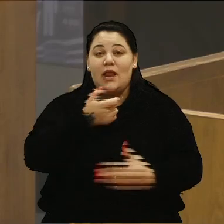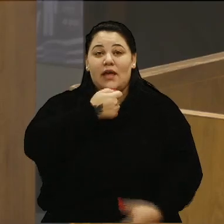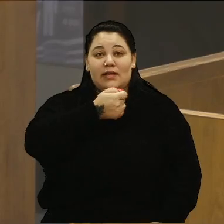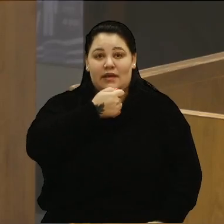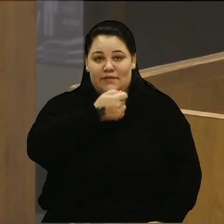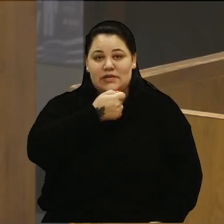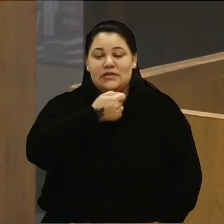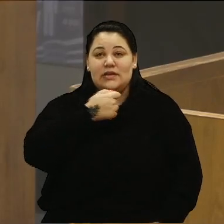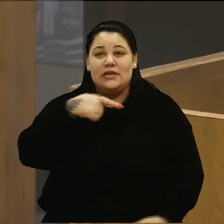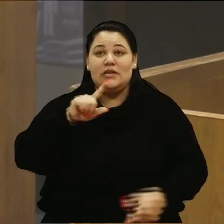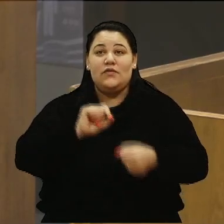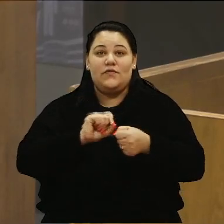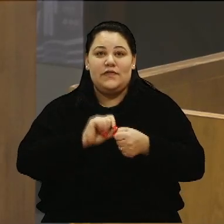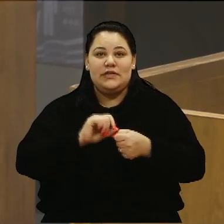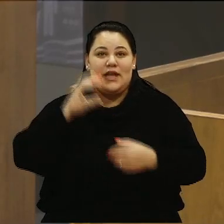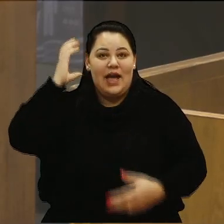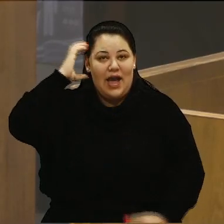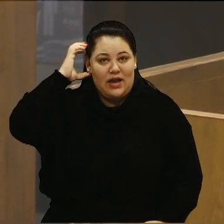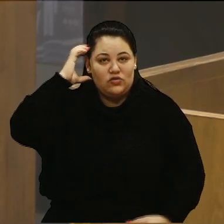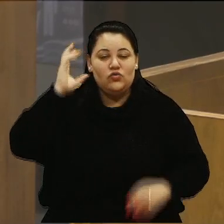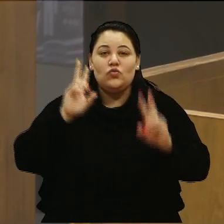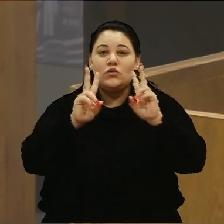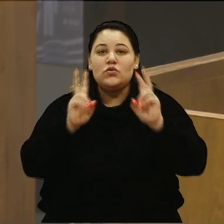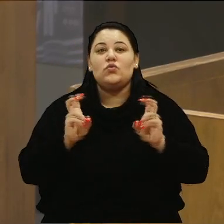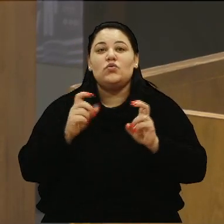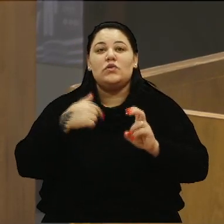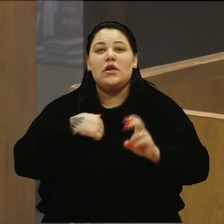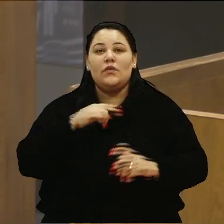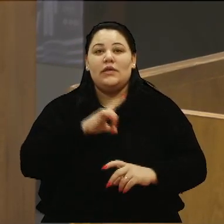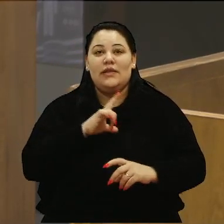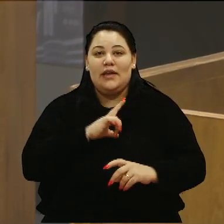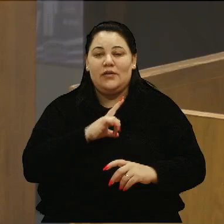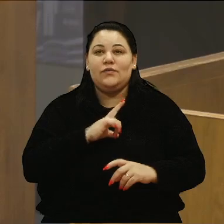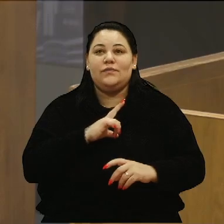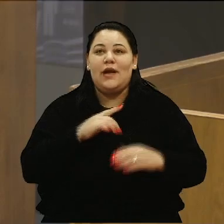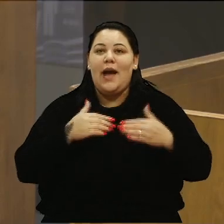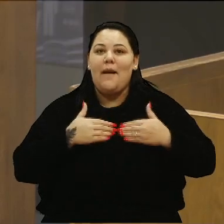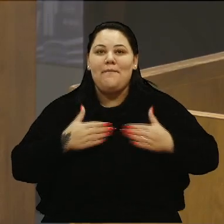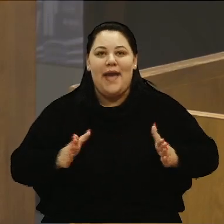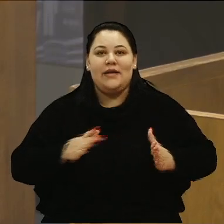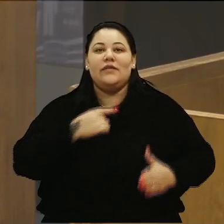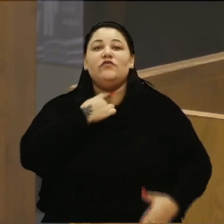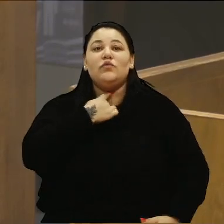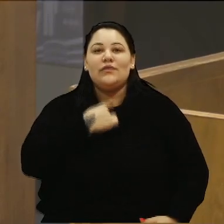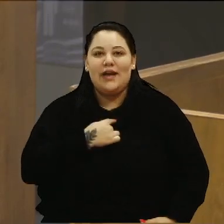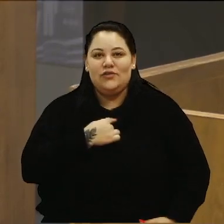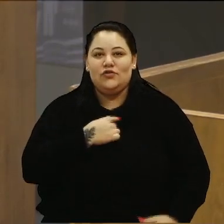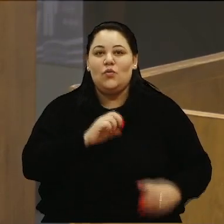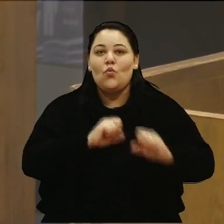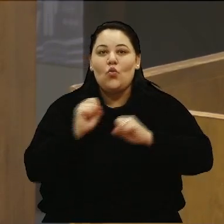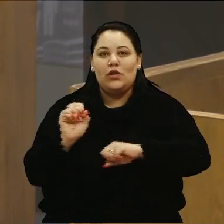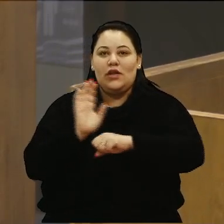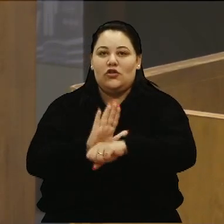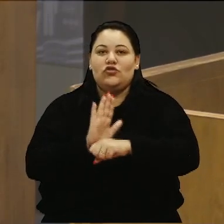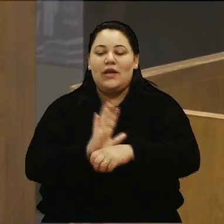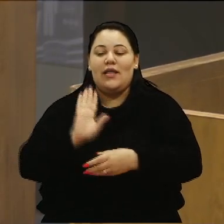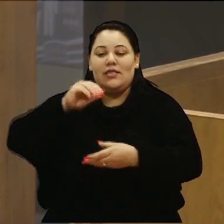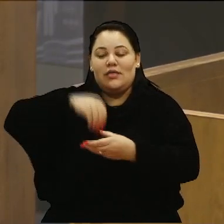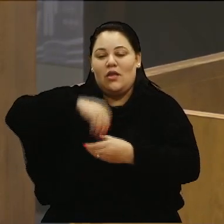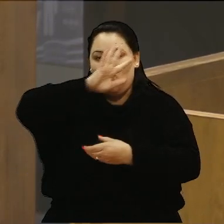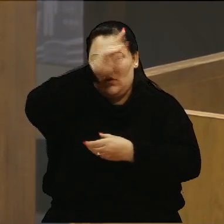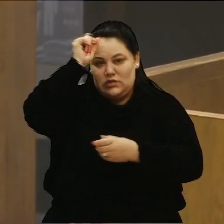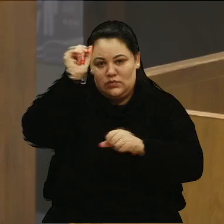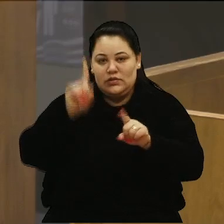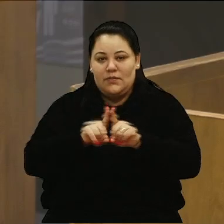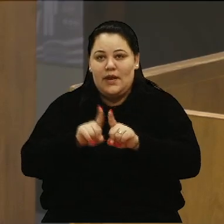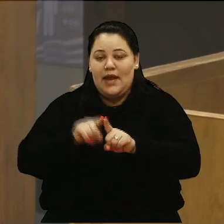que concedi na Rádio Caxias de um assunto que eu tenho tanta disposição e vontade de poder ajudar no nosso município. E aqui